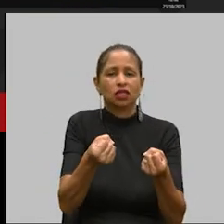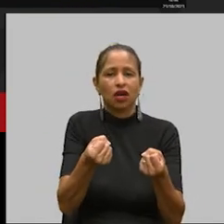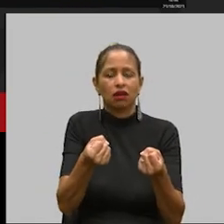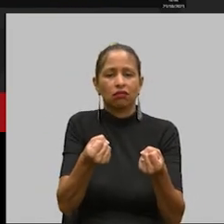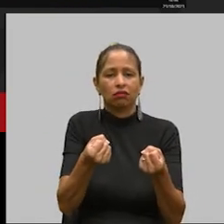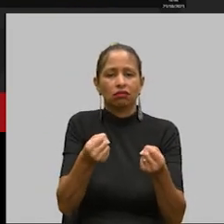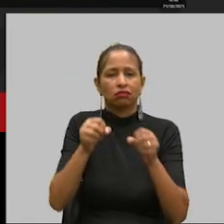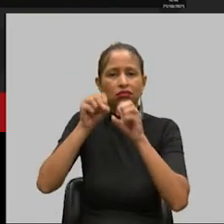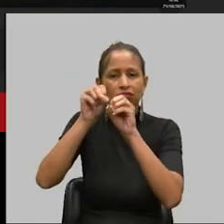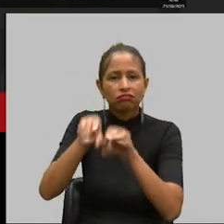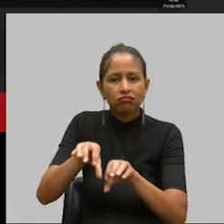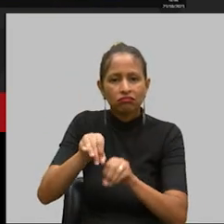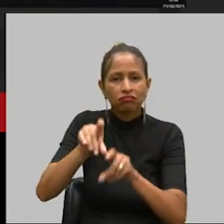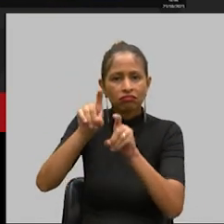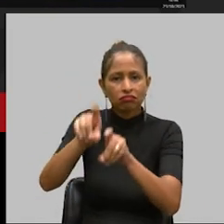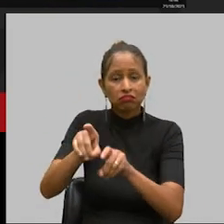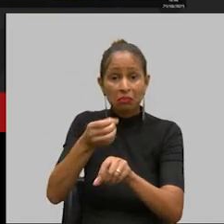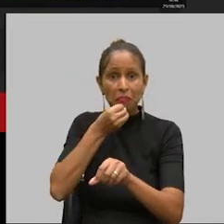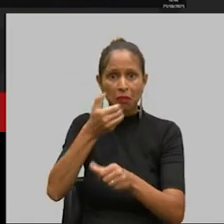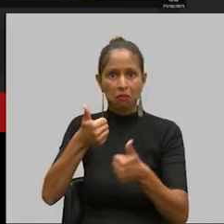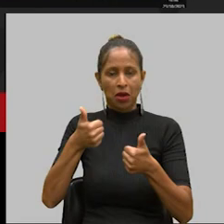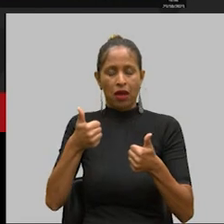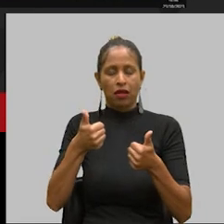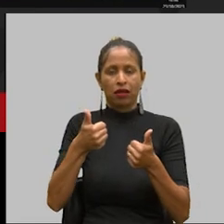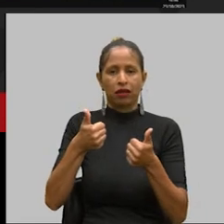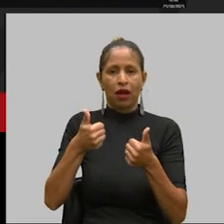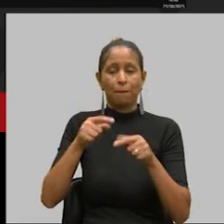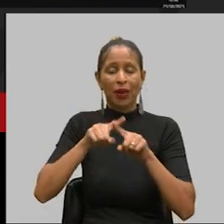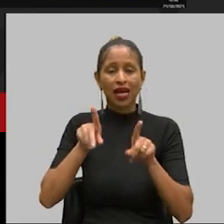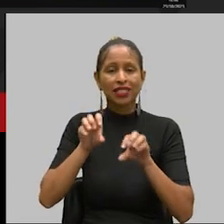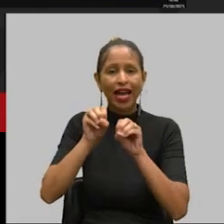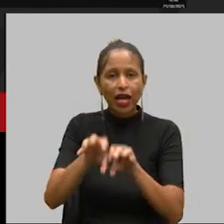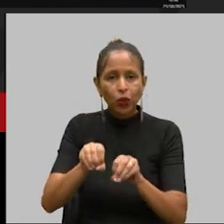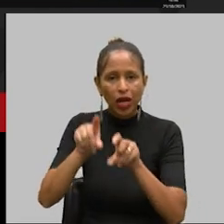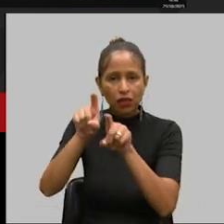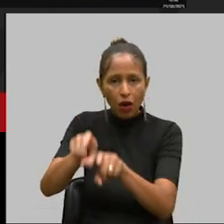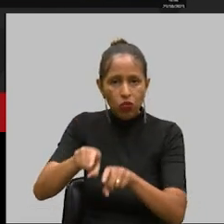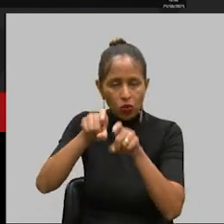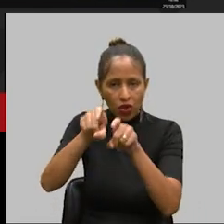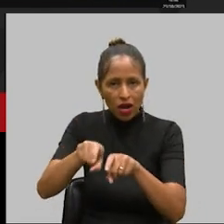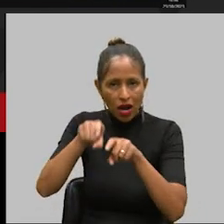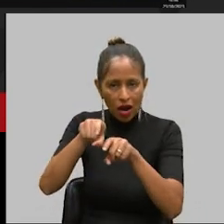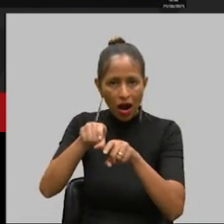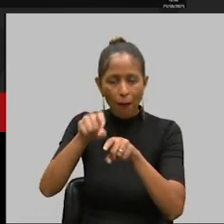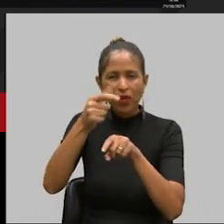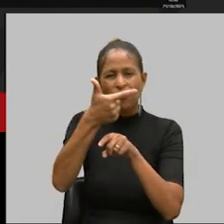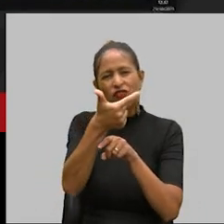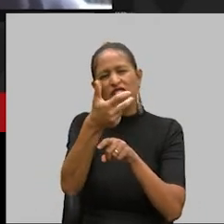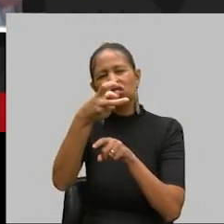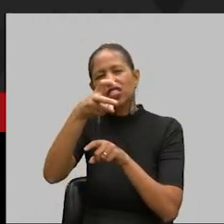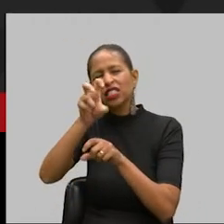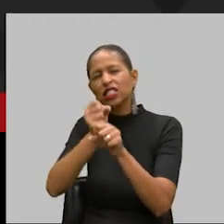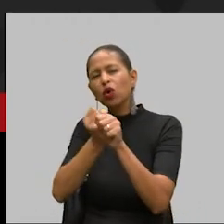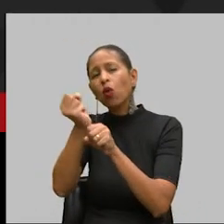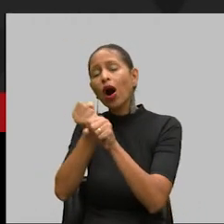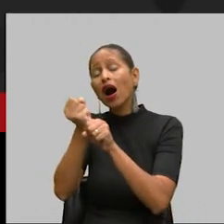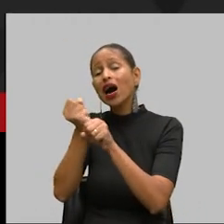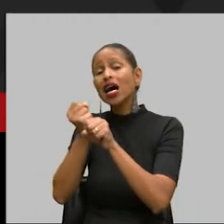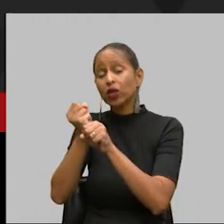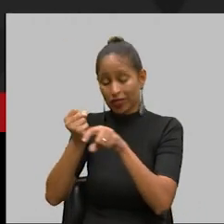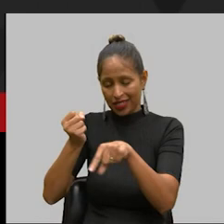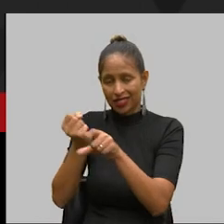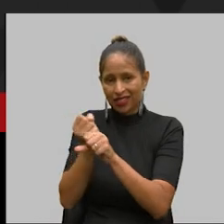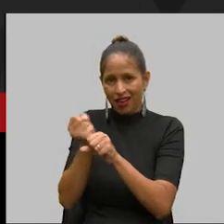a educação do campo bem-sucedida mas na educação do Campo nos seus 25 anos que se completa neste